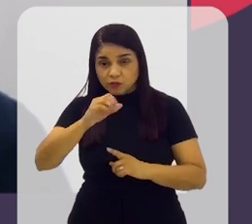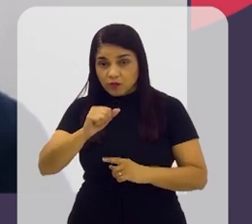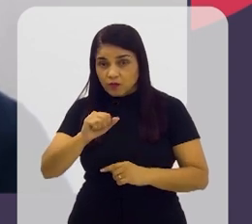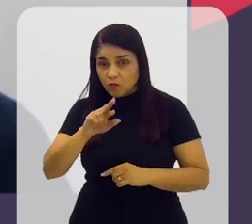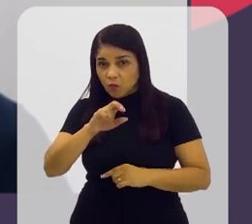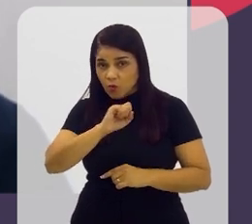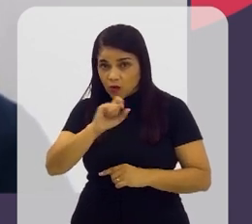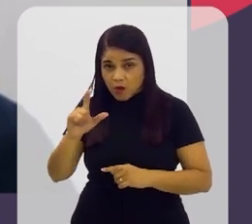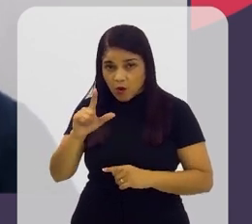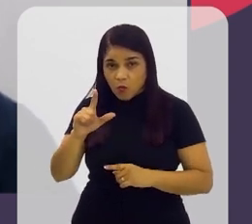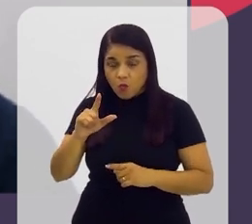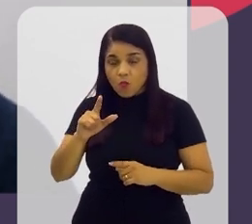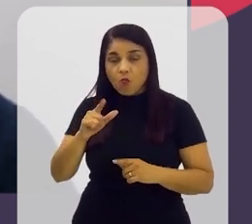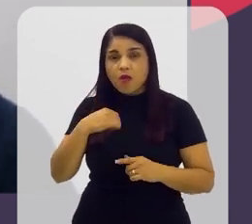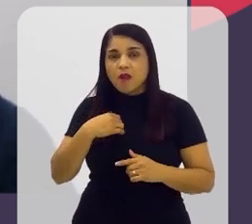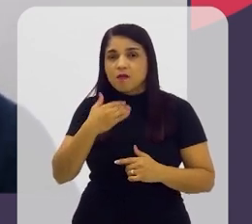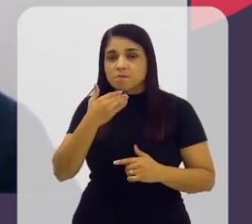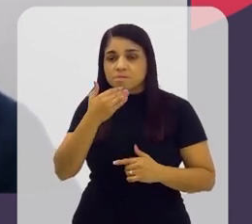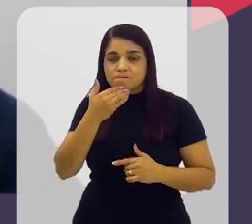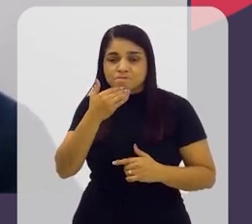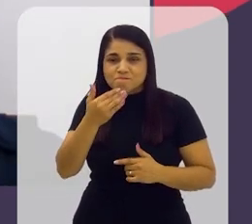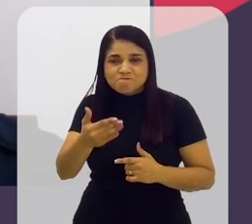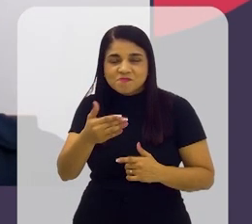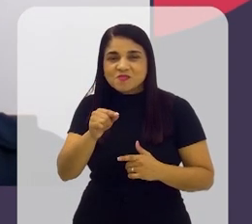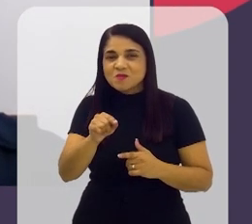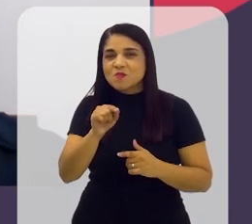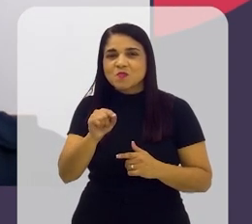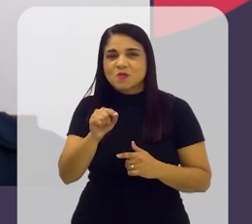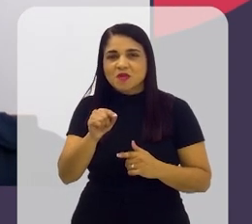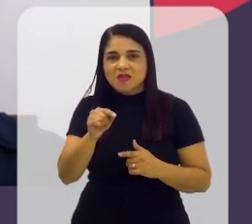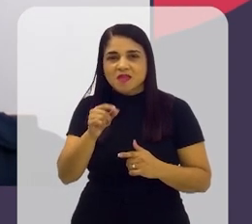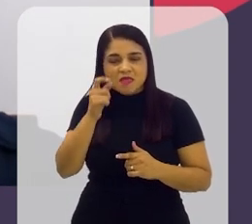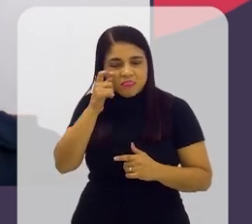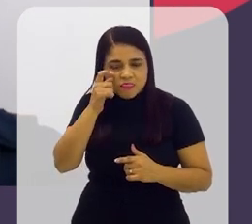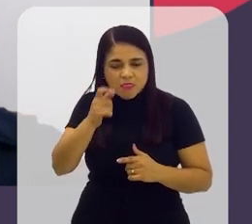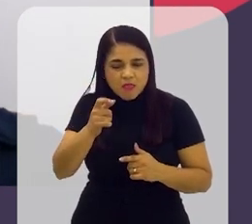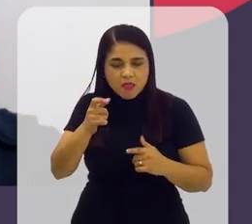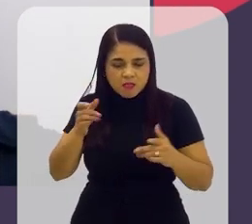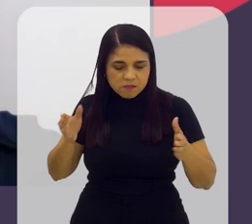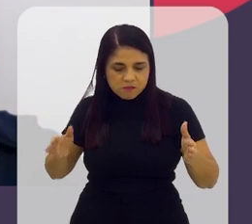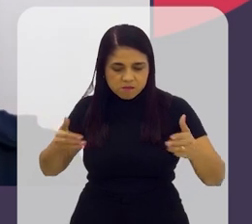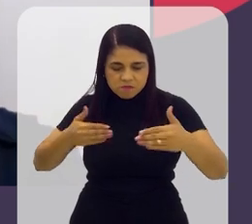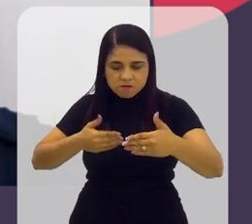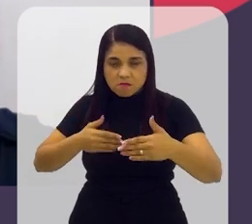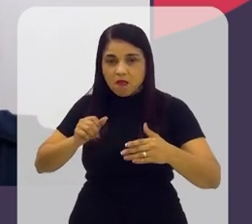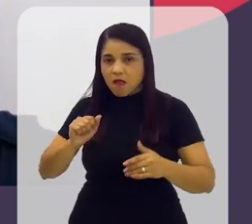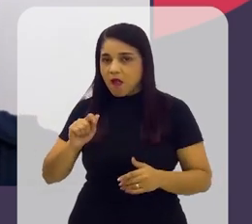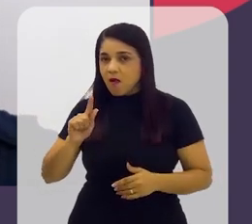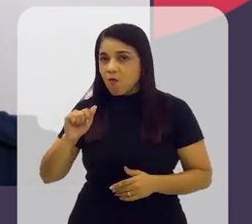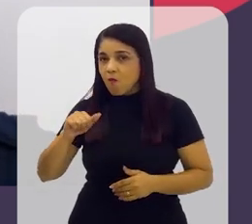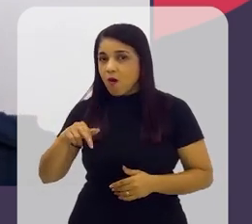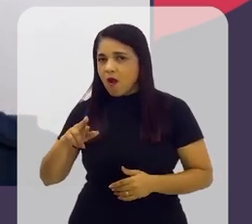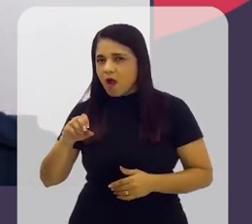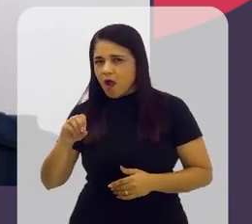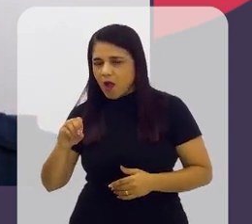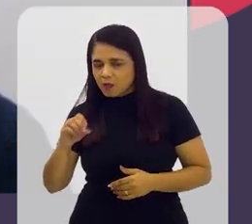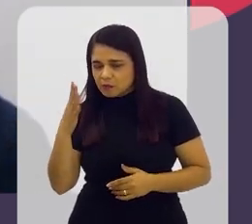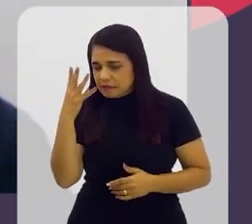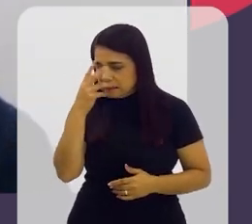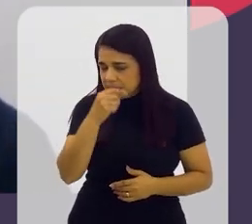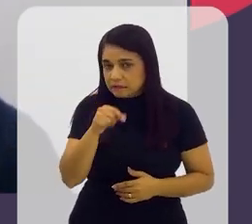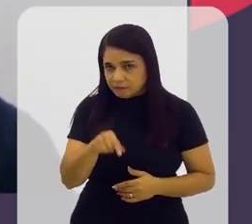um apelo pro aquarismo, né? É uma espécie de beleza cênica, assim. Então, isso pode facilitar a